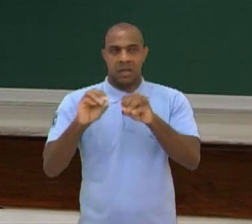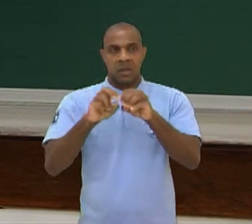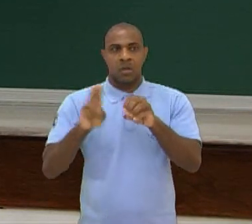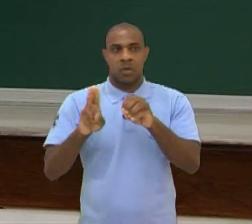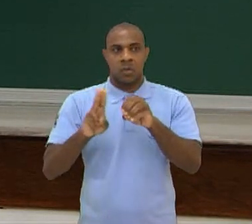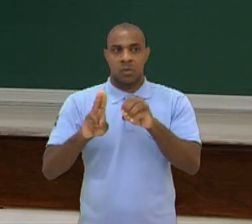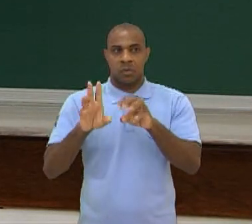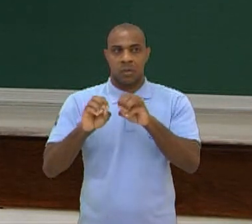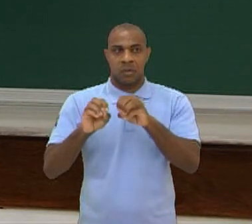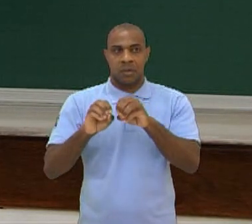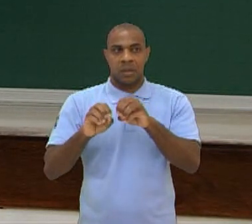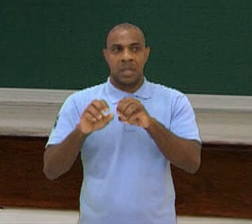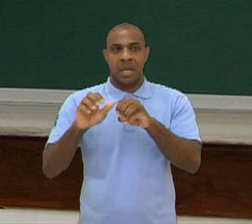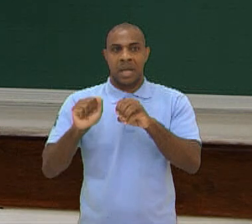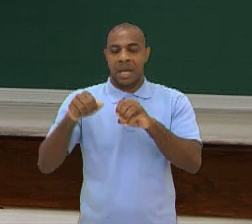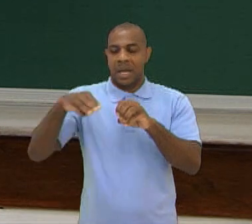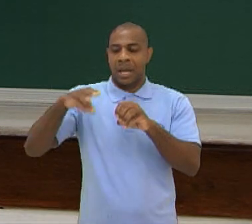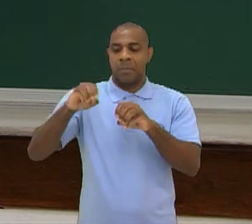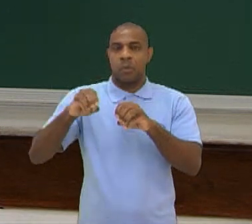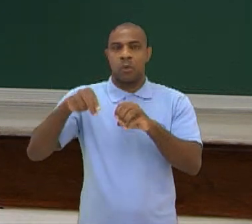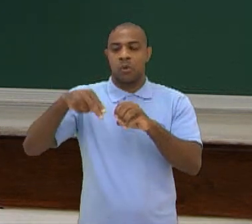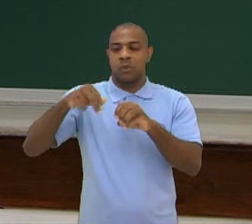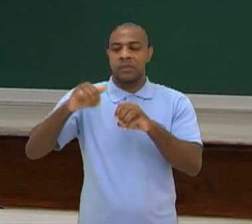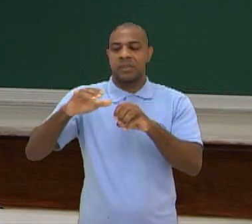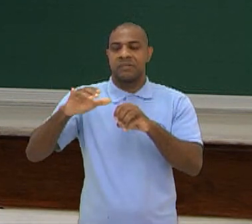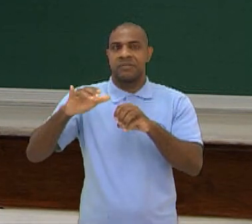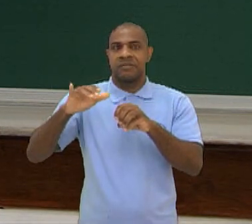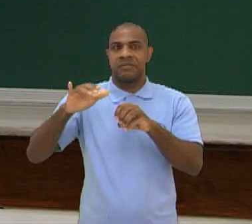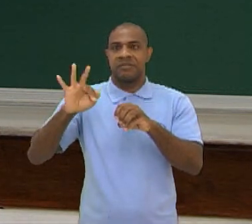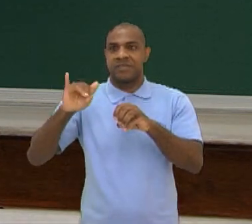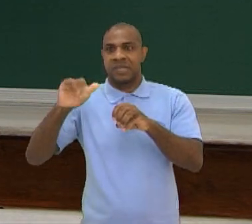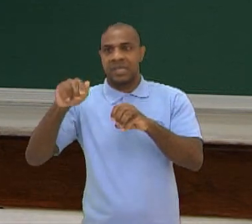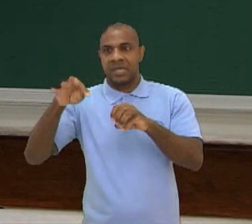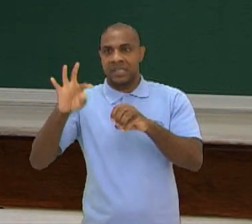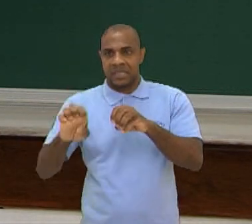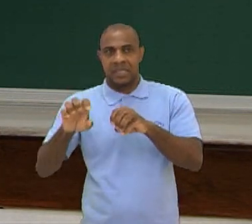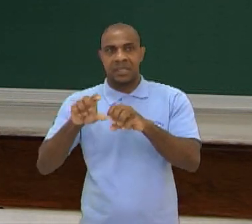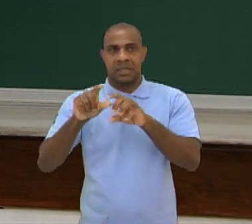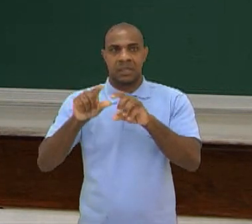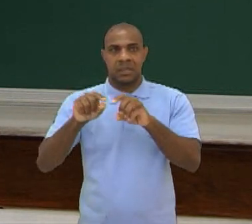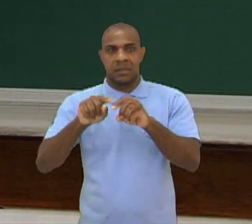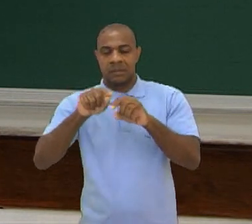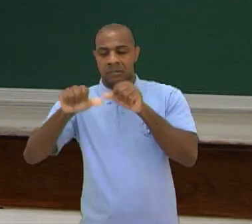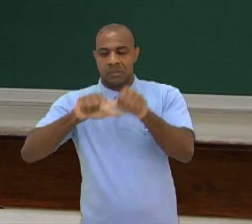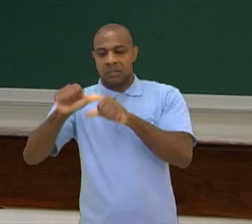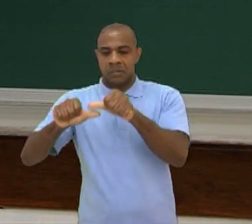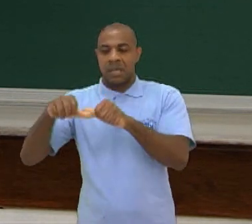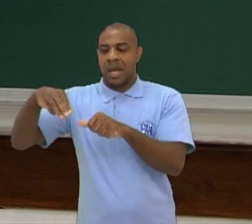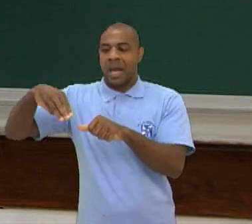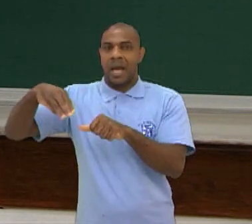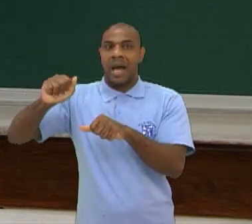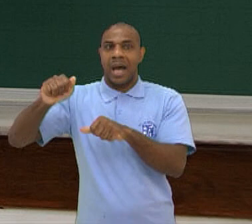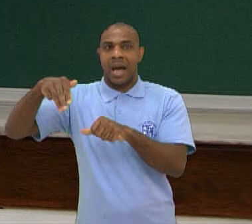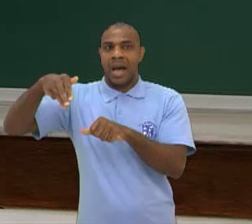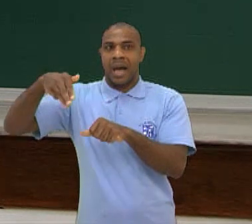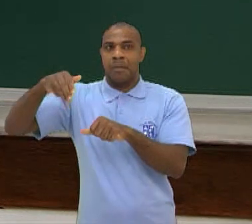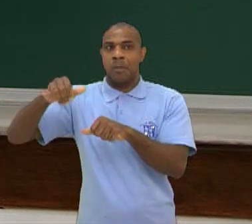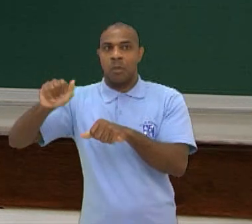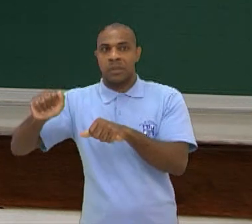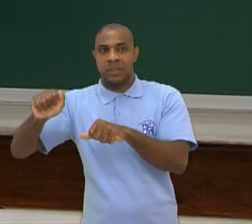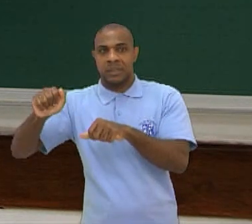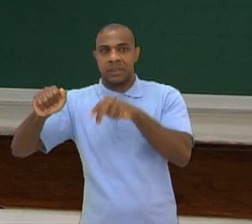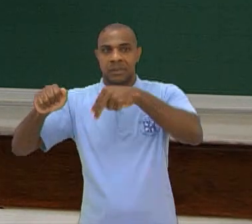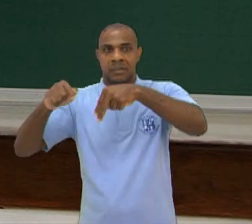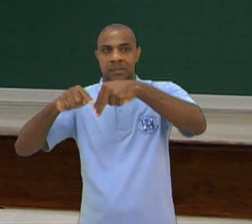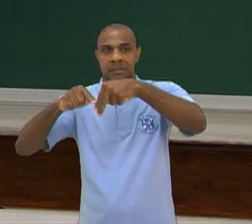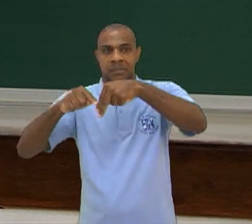dela para ela de amonificante, ela fixa o nitrogênio, transformando em amônia. Tá? Depois, uma